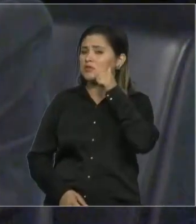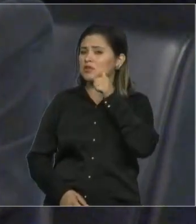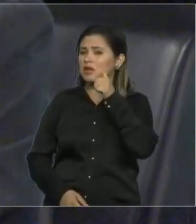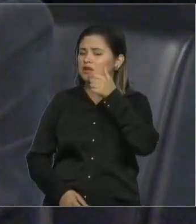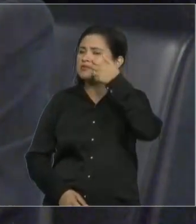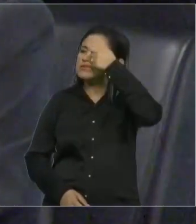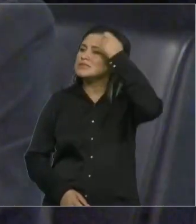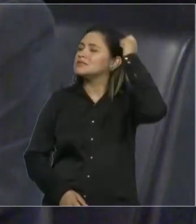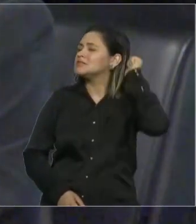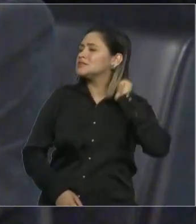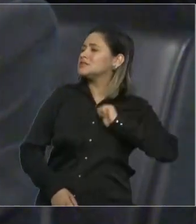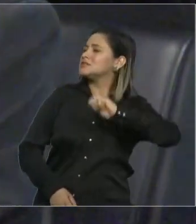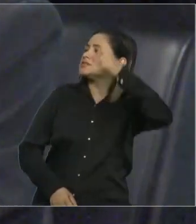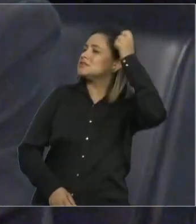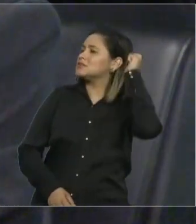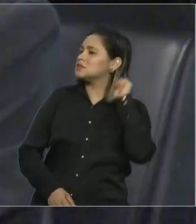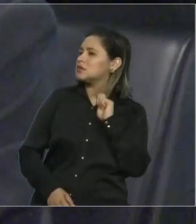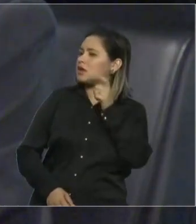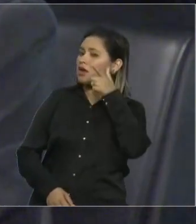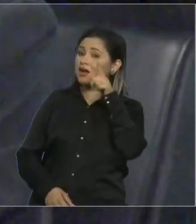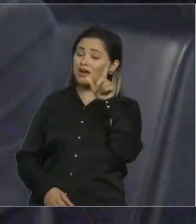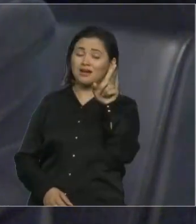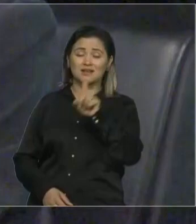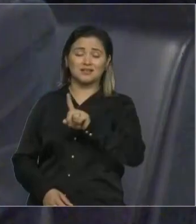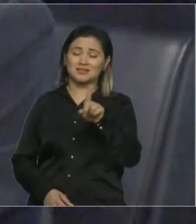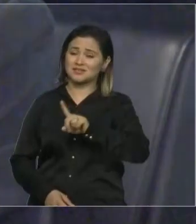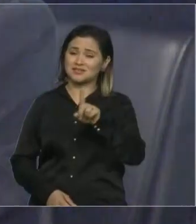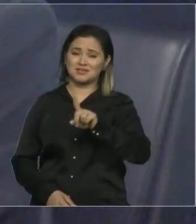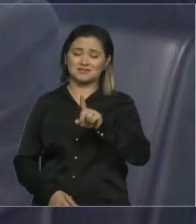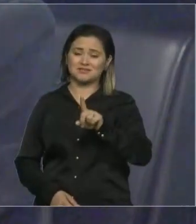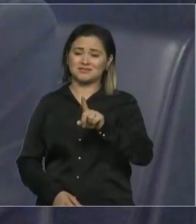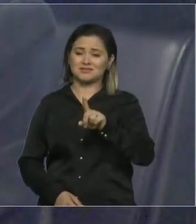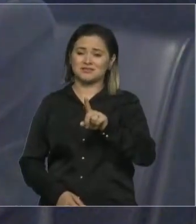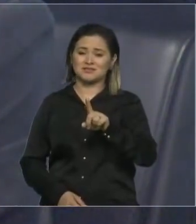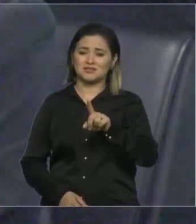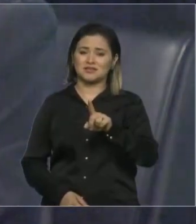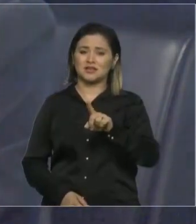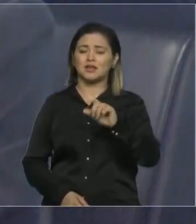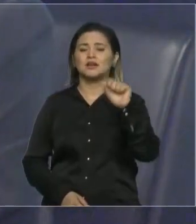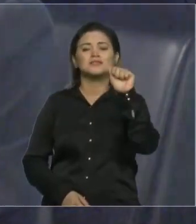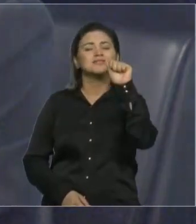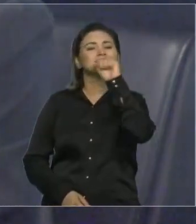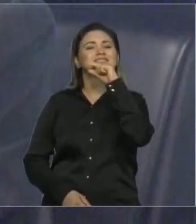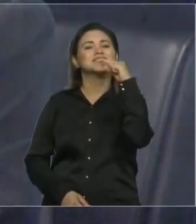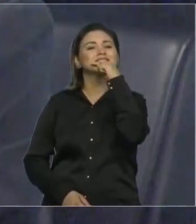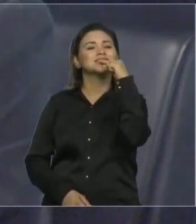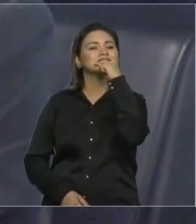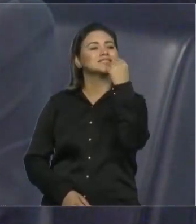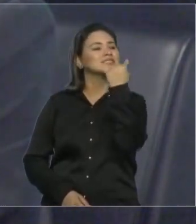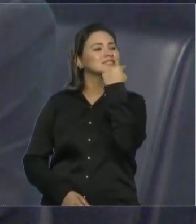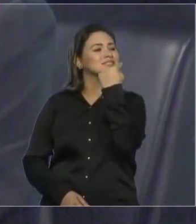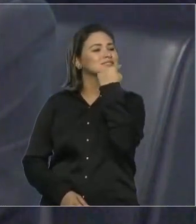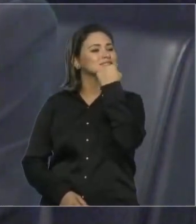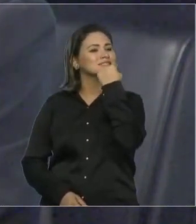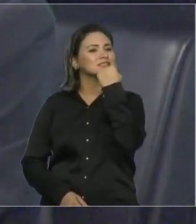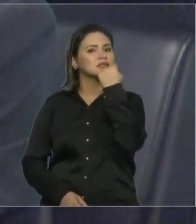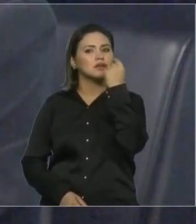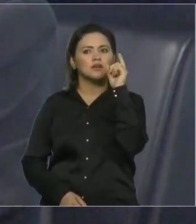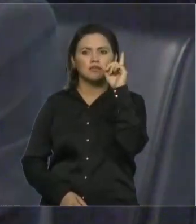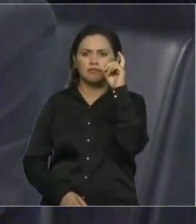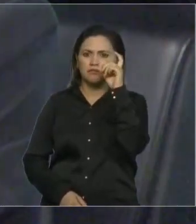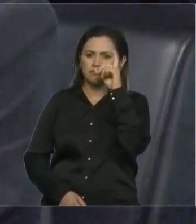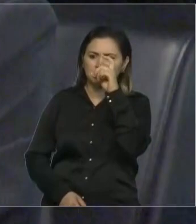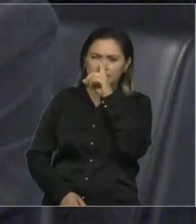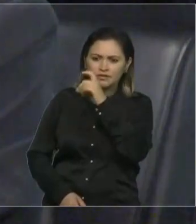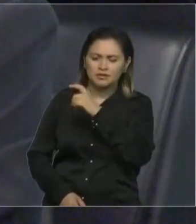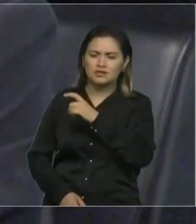cabelo, muitas vezes, de precisar, de ter dificuldade, com certeza, para fazer uma escovação adequada nos dentes. A